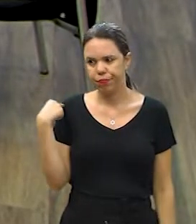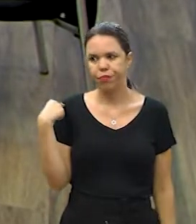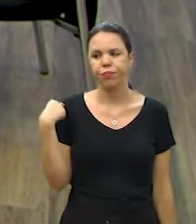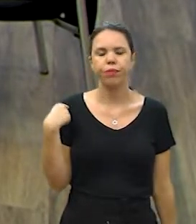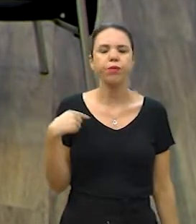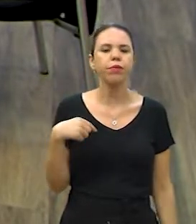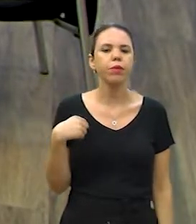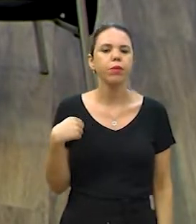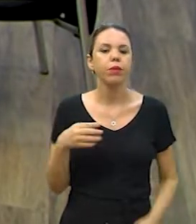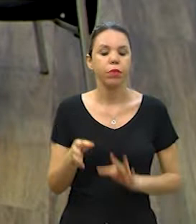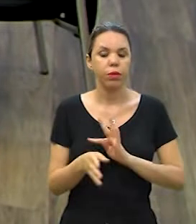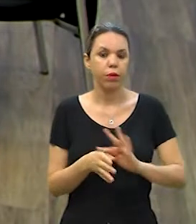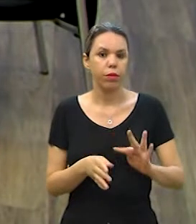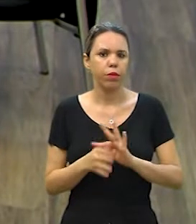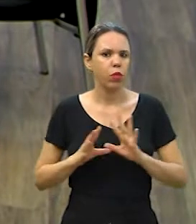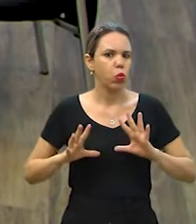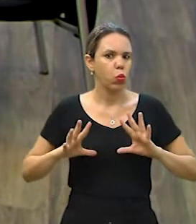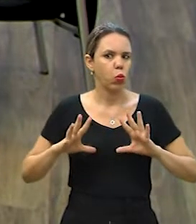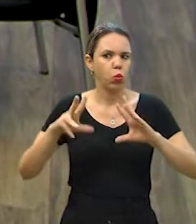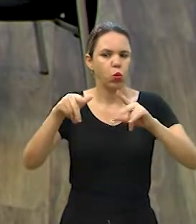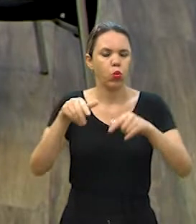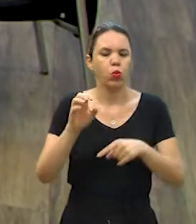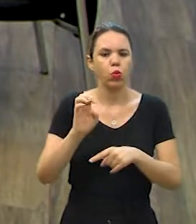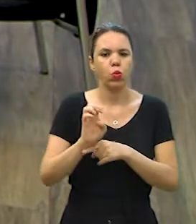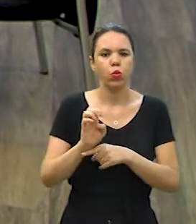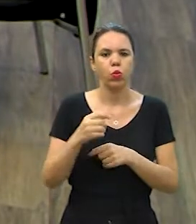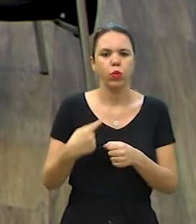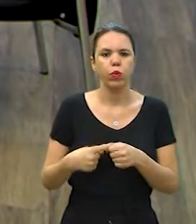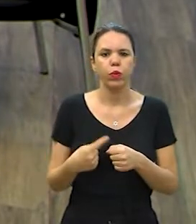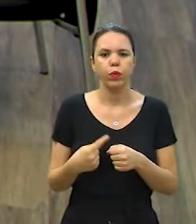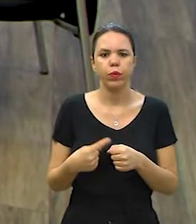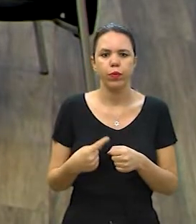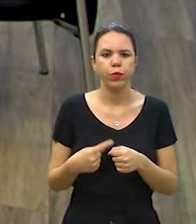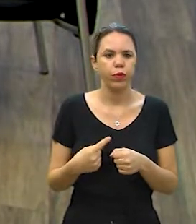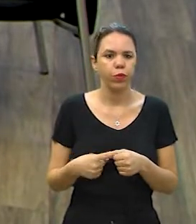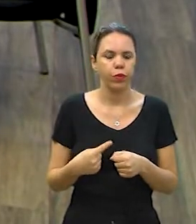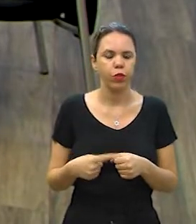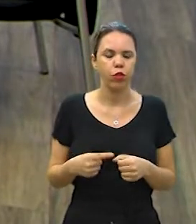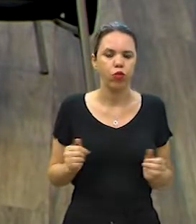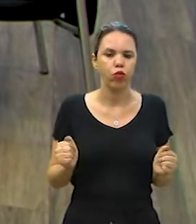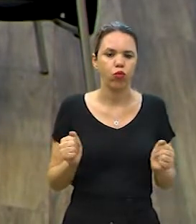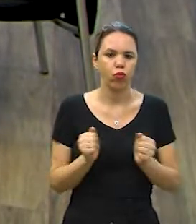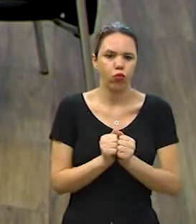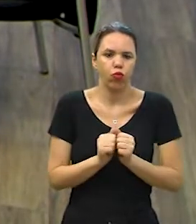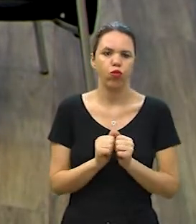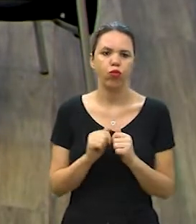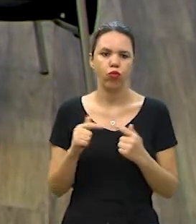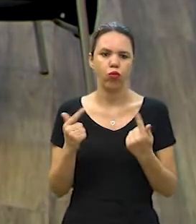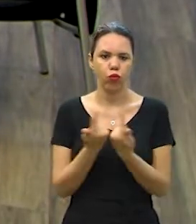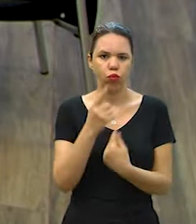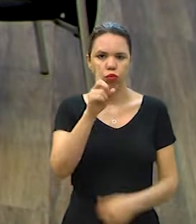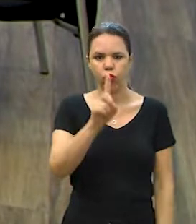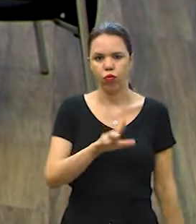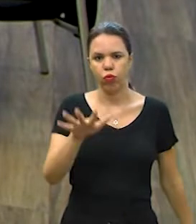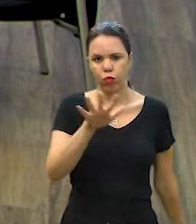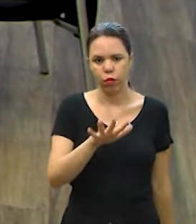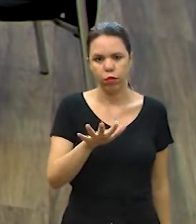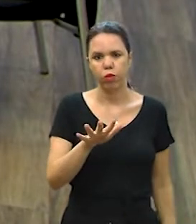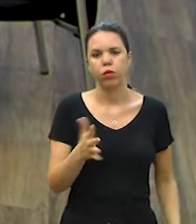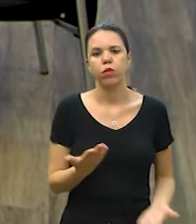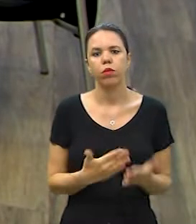2018, acho, no Conselho Tutelar, de toda a rede estadual e municipal, né, junto aos gestores, né, junto